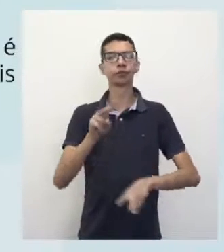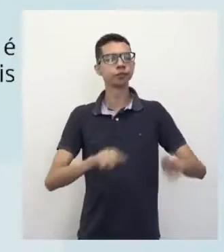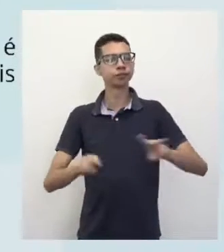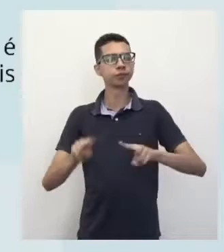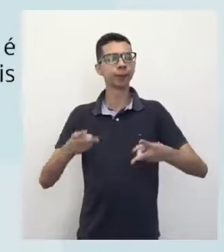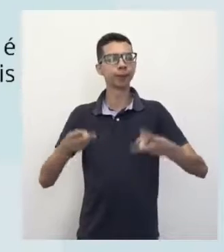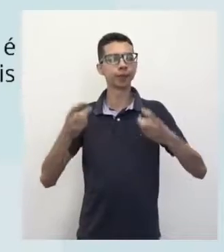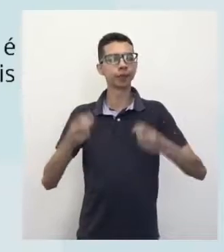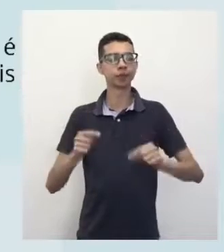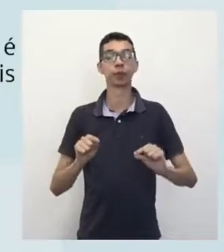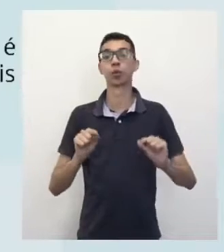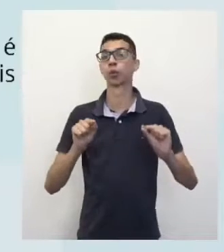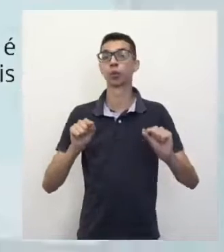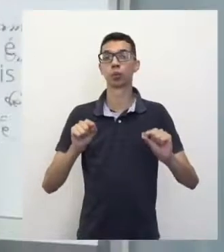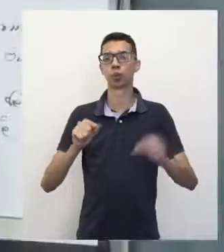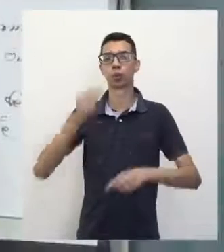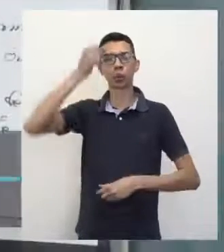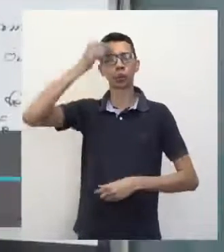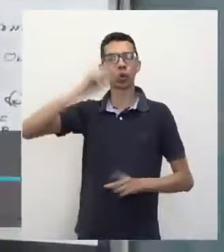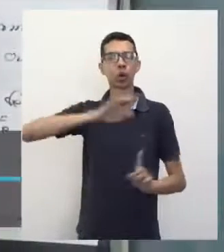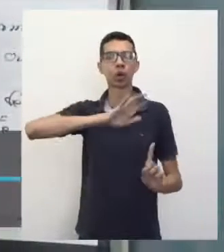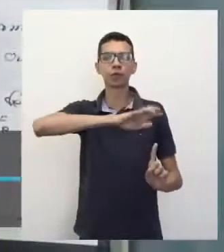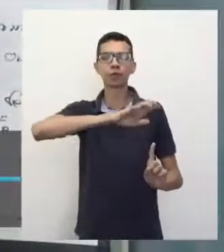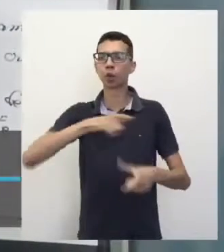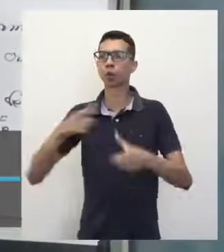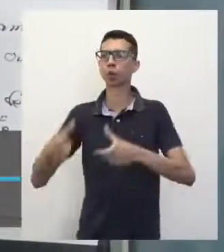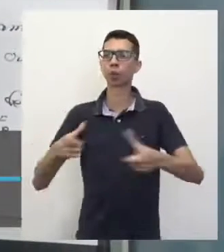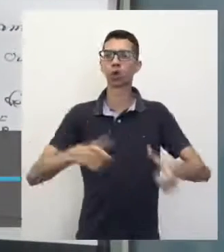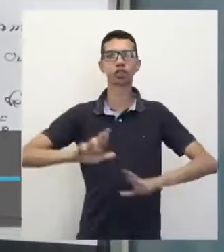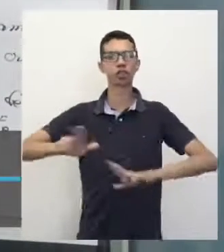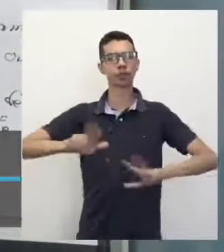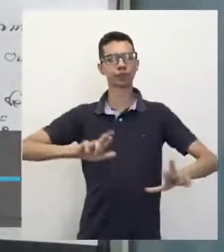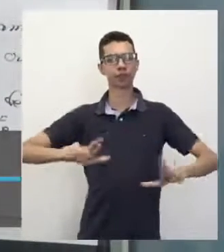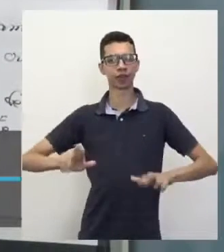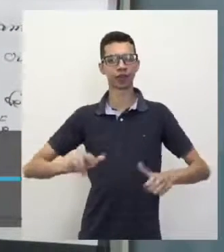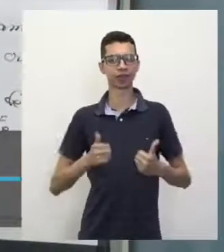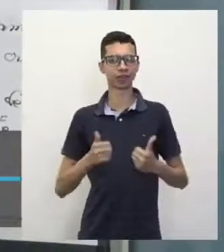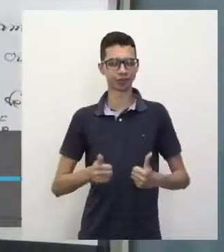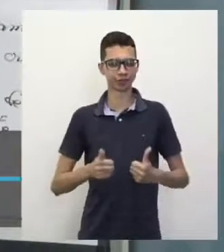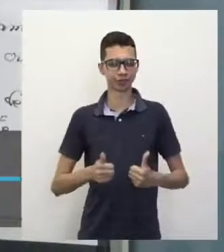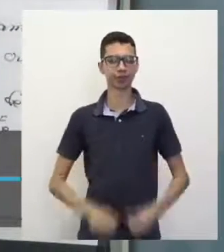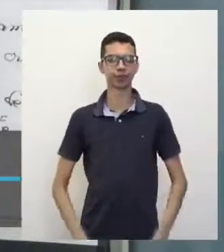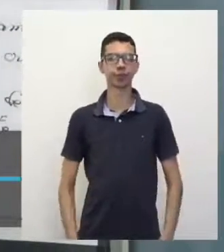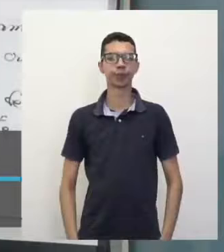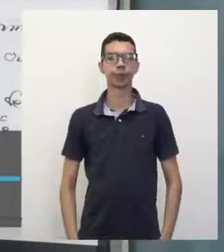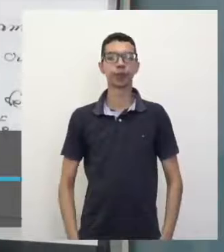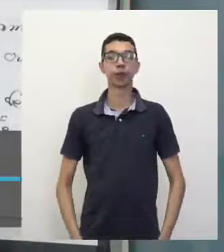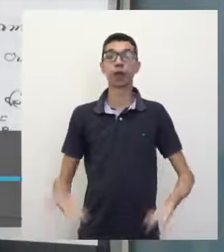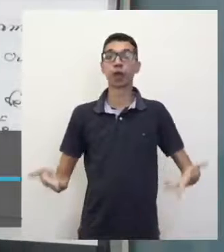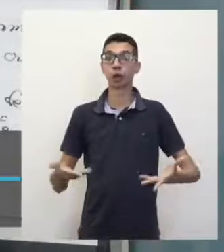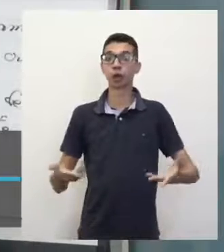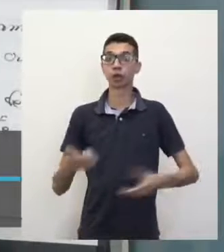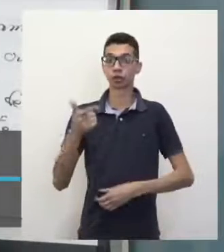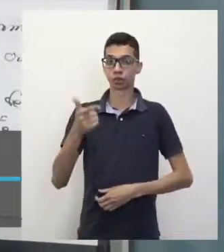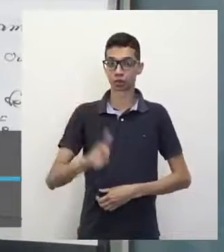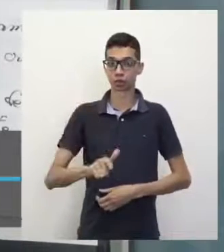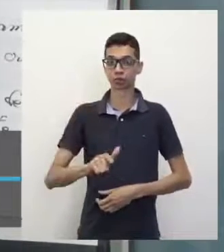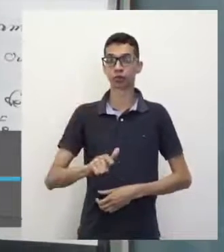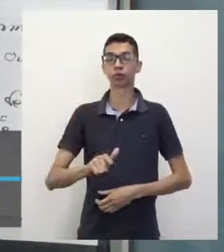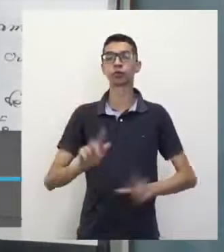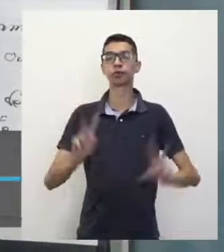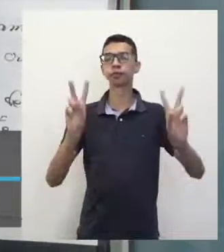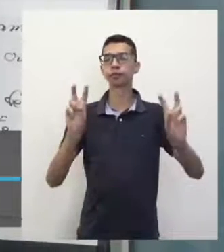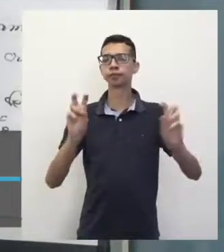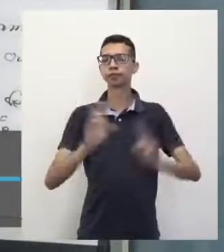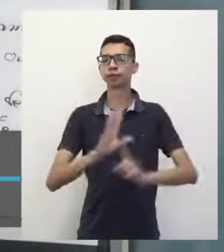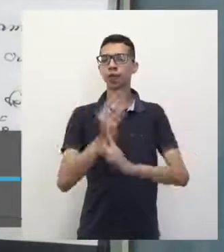as influências culturais locais, tá? Olha só. Então, agora, né, vamos entrar de novo aí na dimensão política, né? Quando a